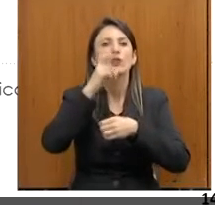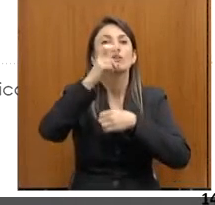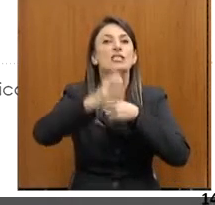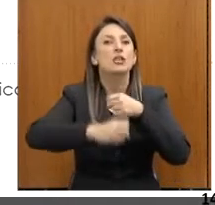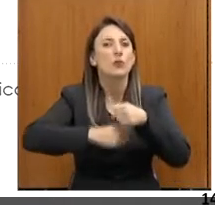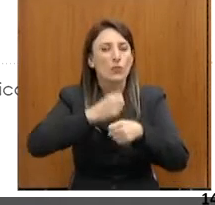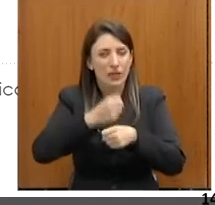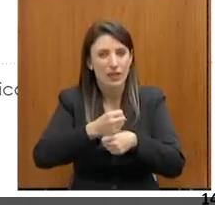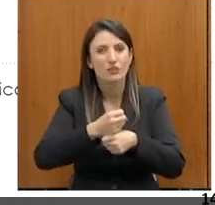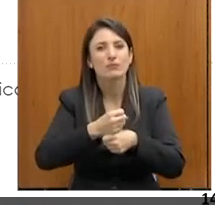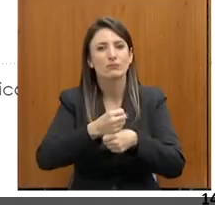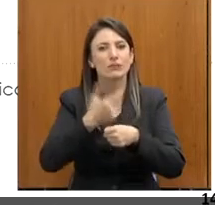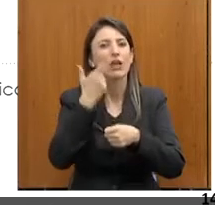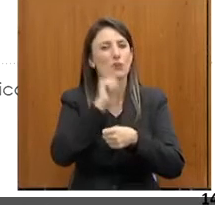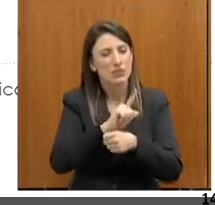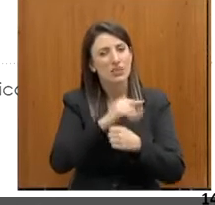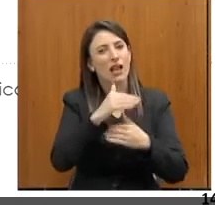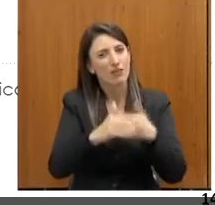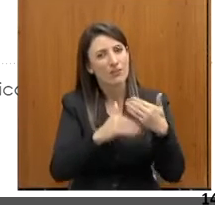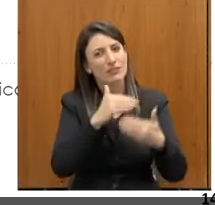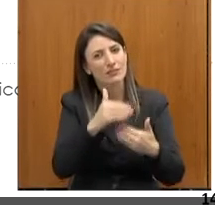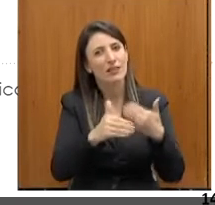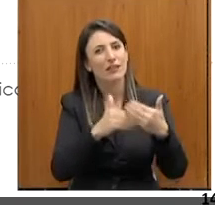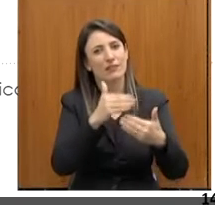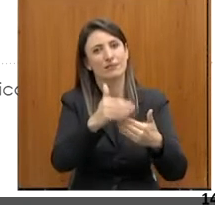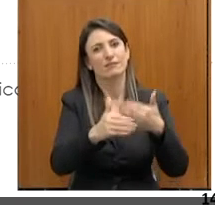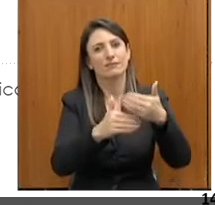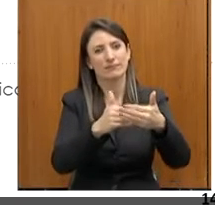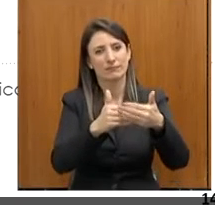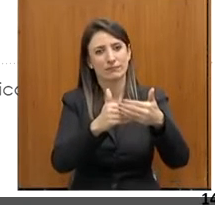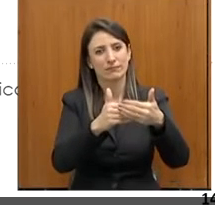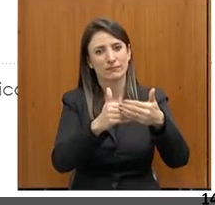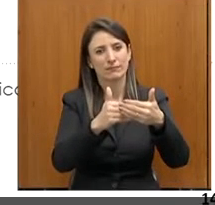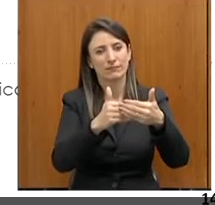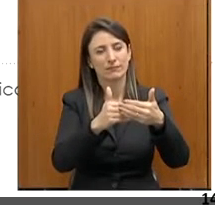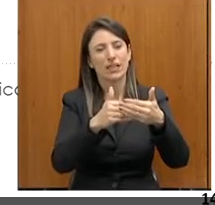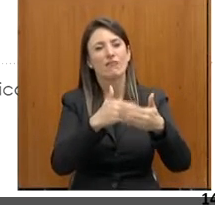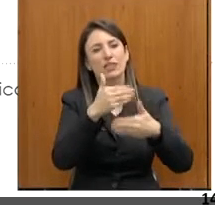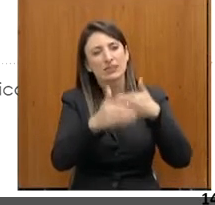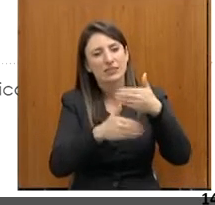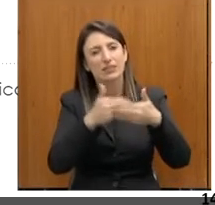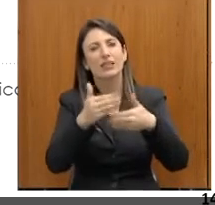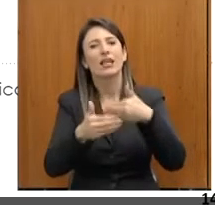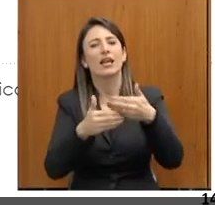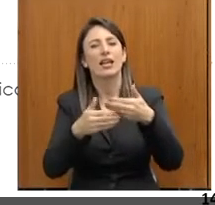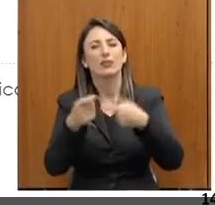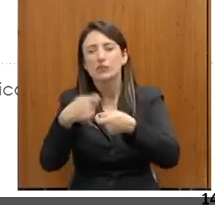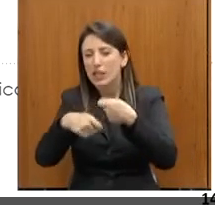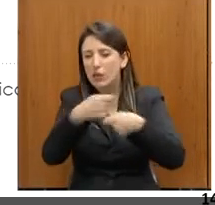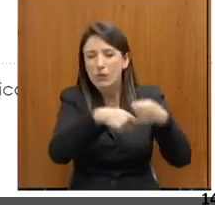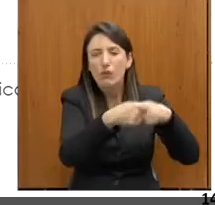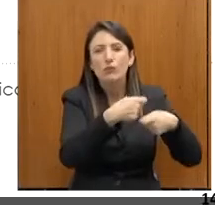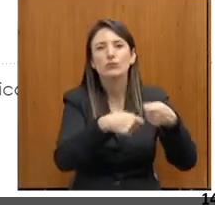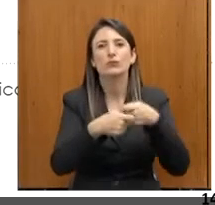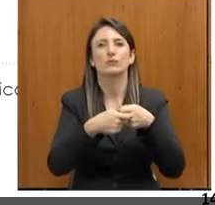e para avançar ainda que a gente chama os nossos negócios tradicionais são